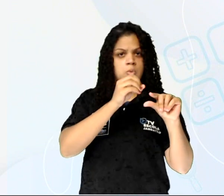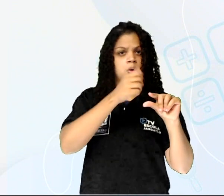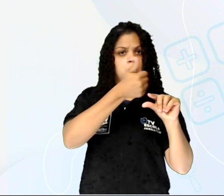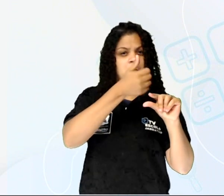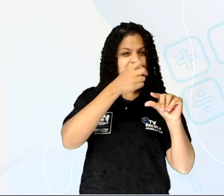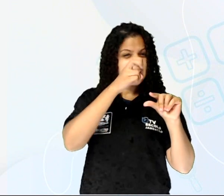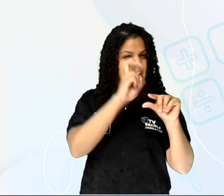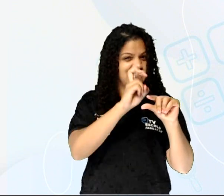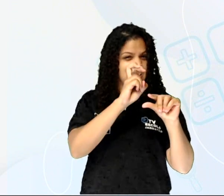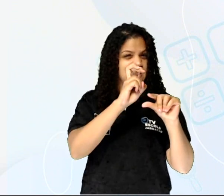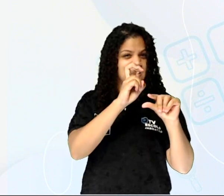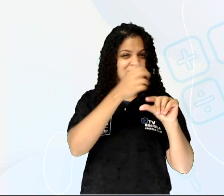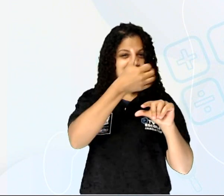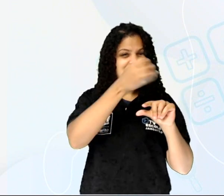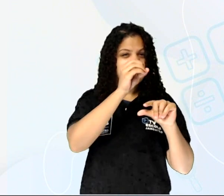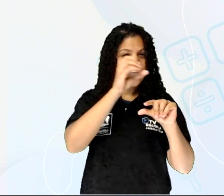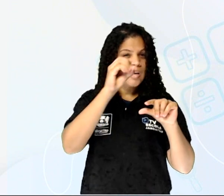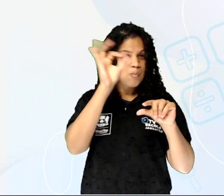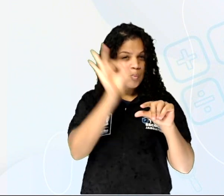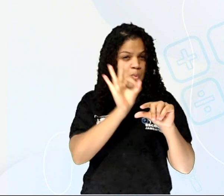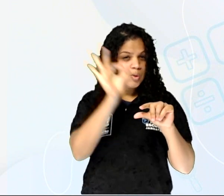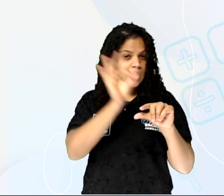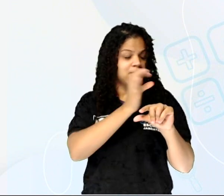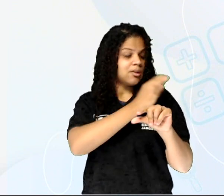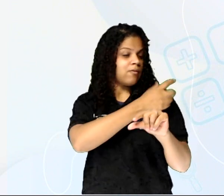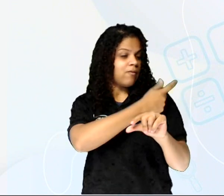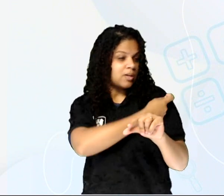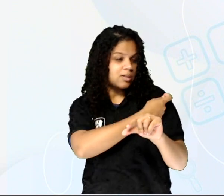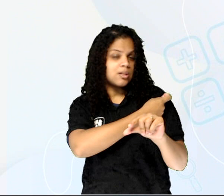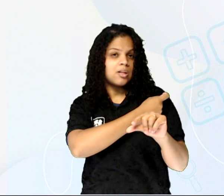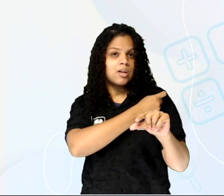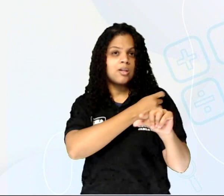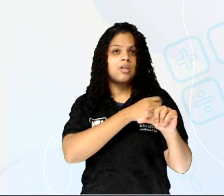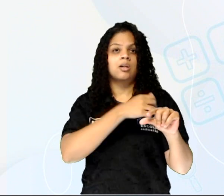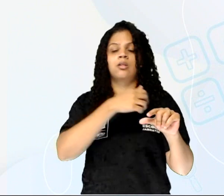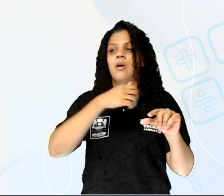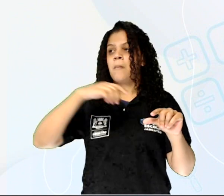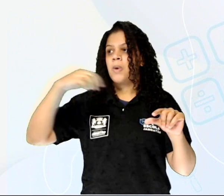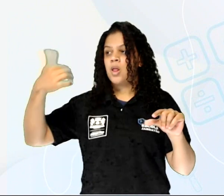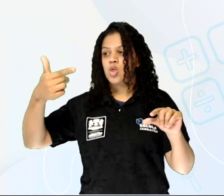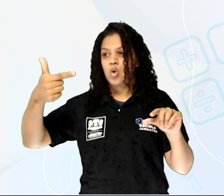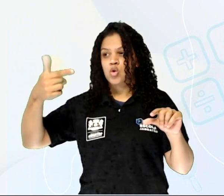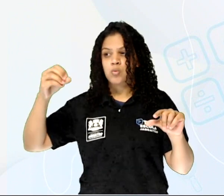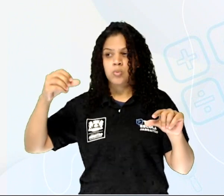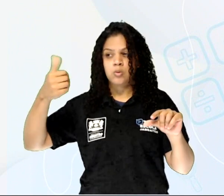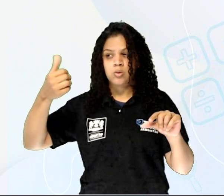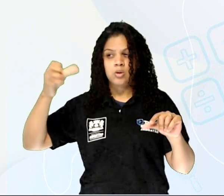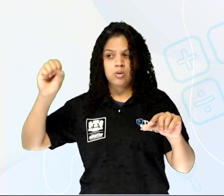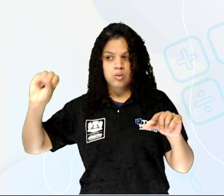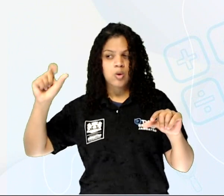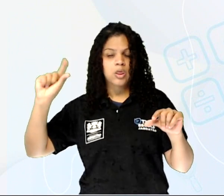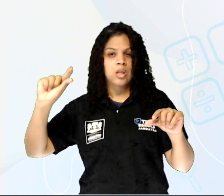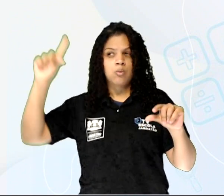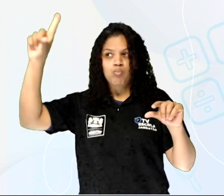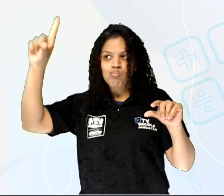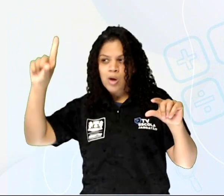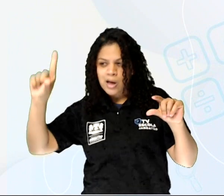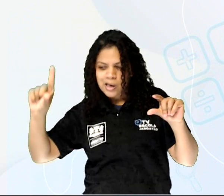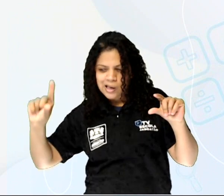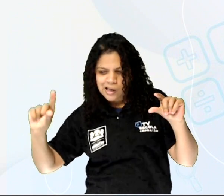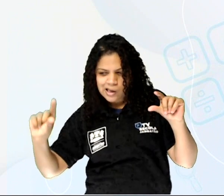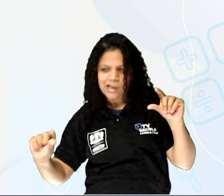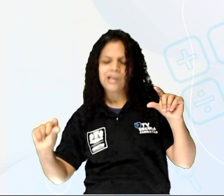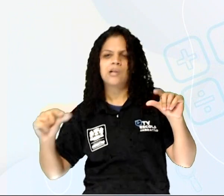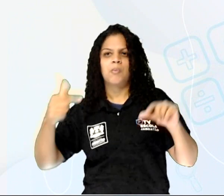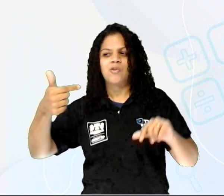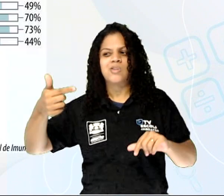a praticamente 100% de cobertura vacinal. De 2015 para 2018, houve uma queda para 27%,